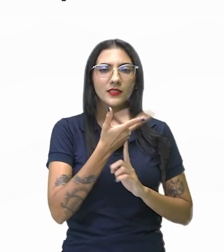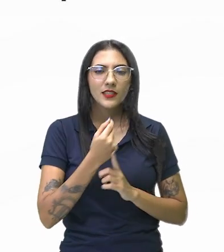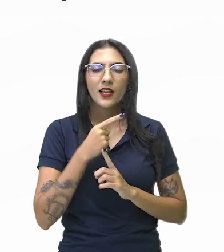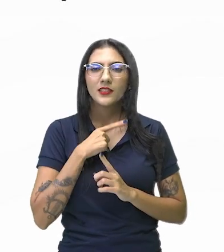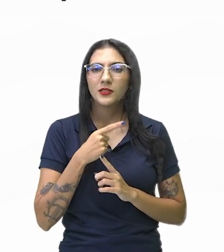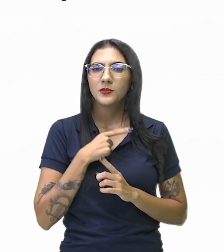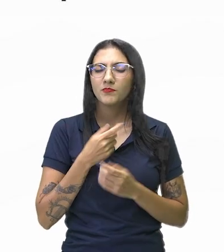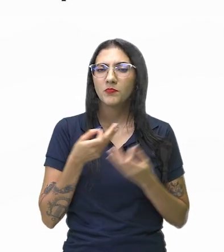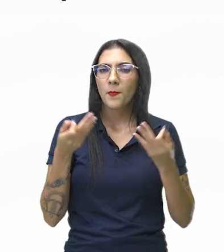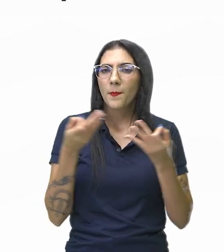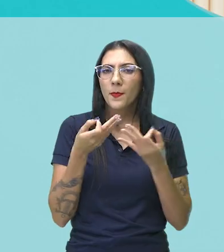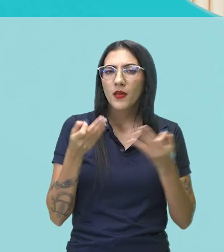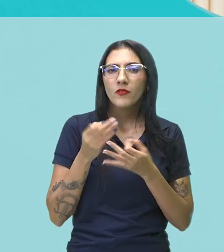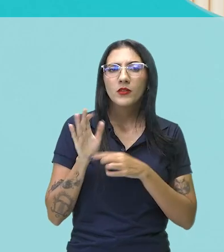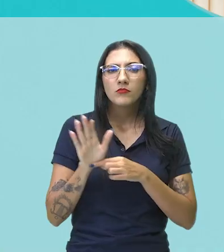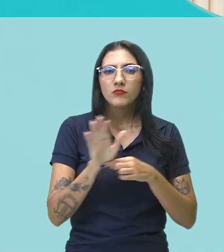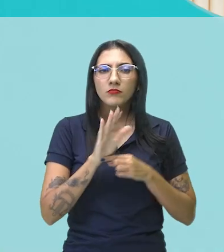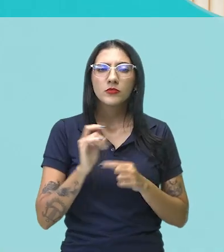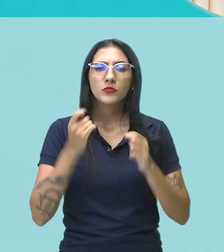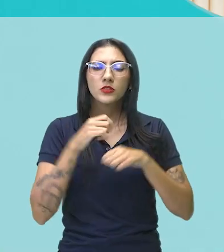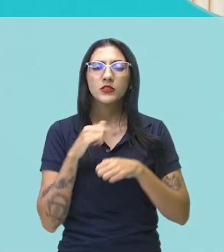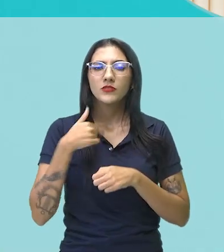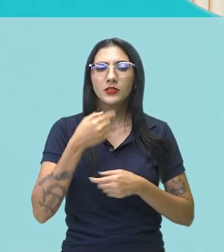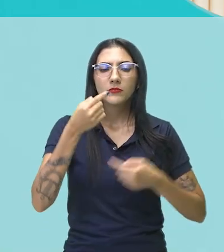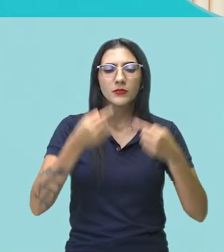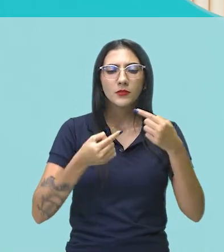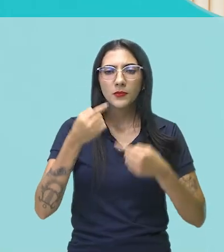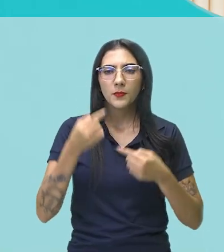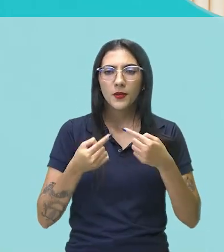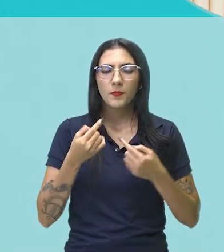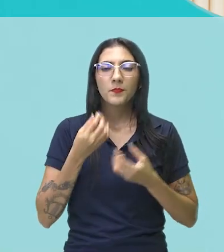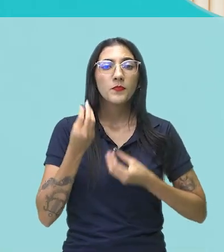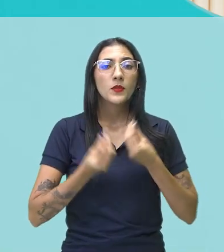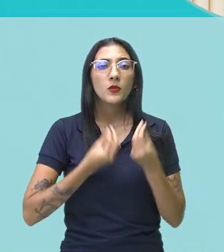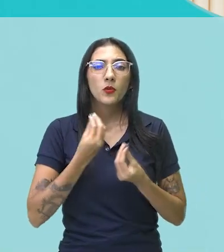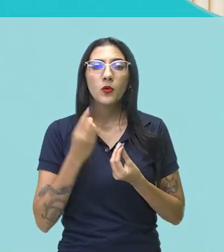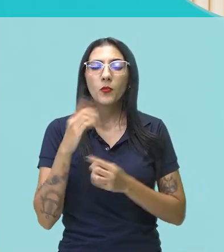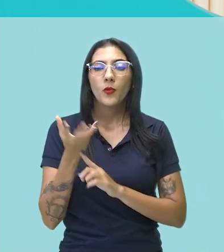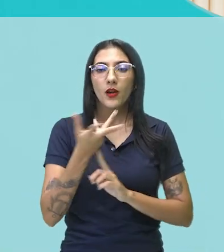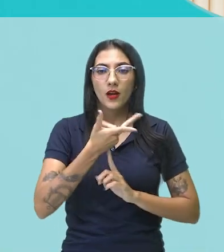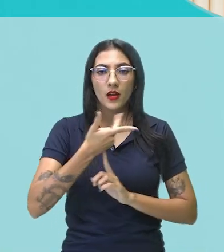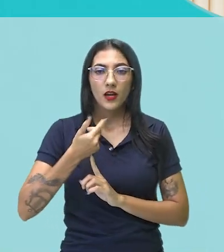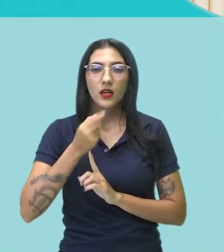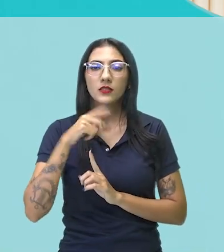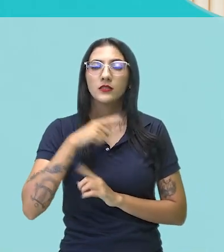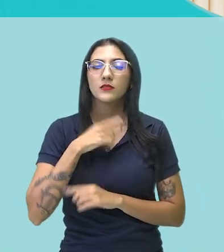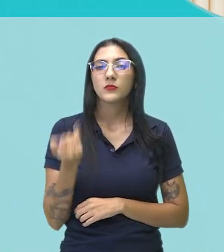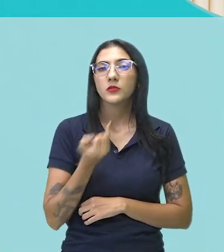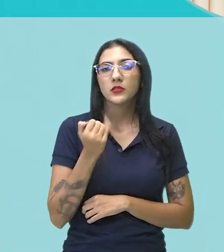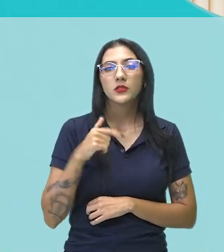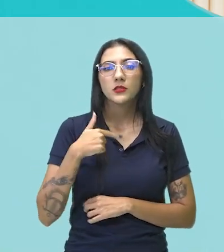ótimos pontos de partida para discutir como a arte pode ser um veículo para